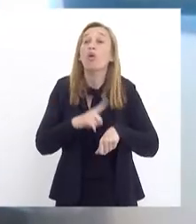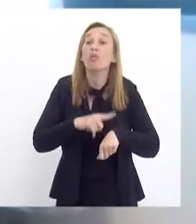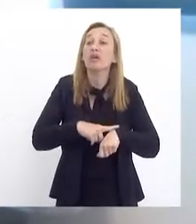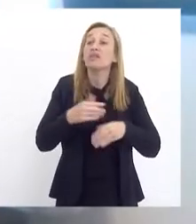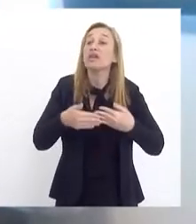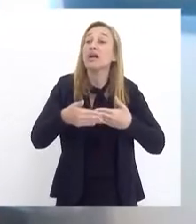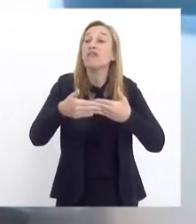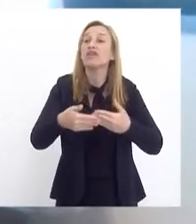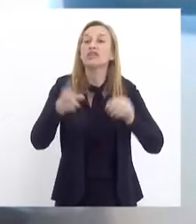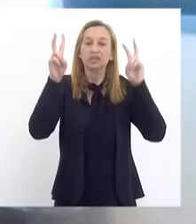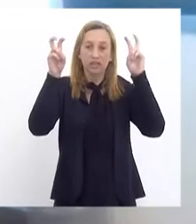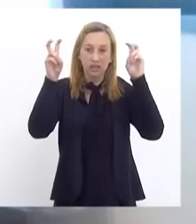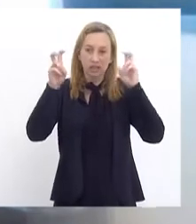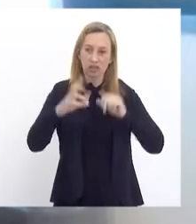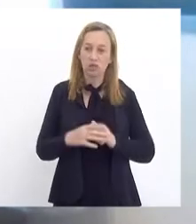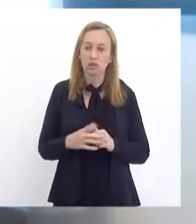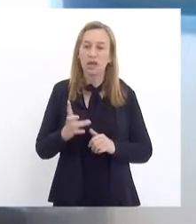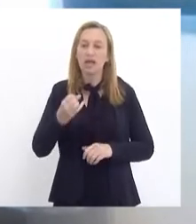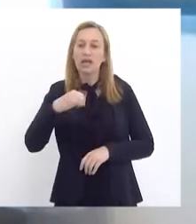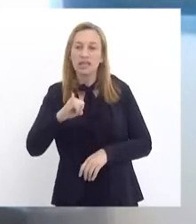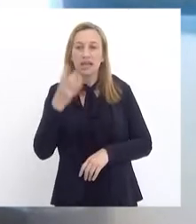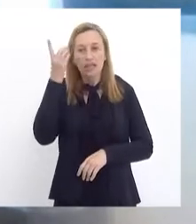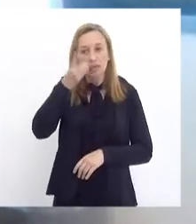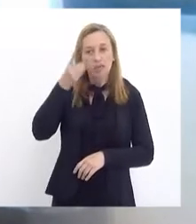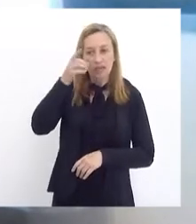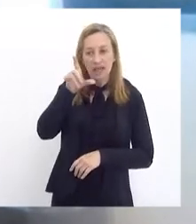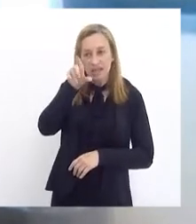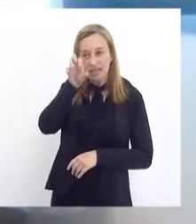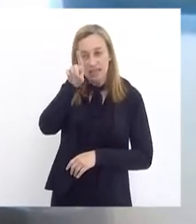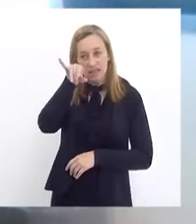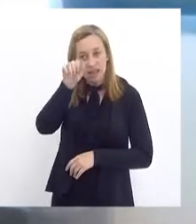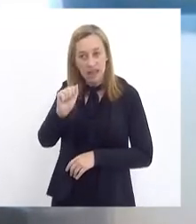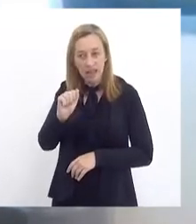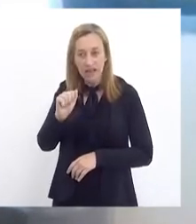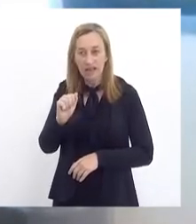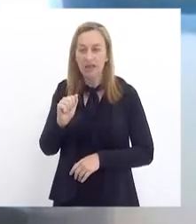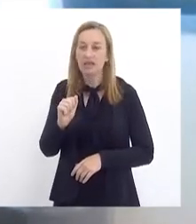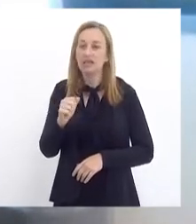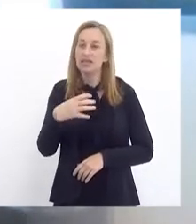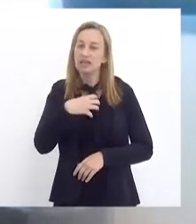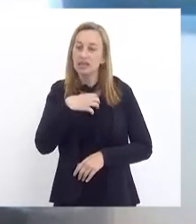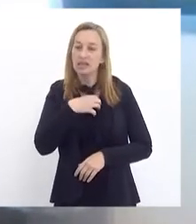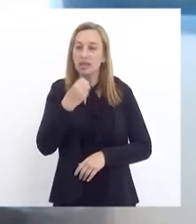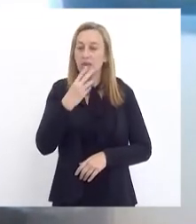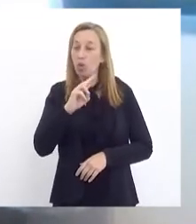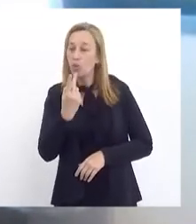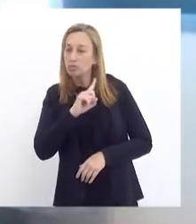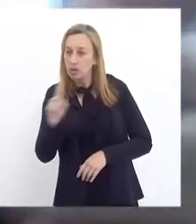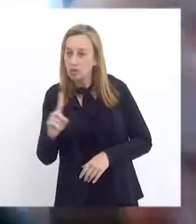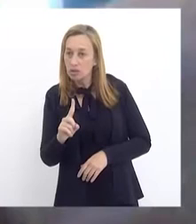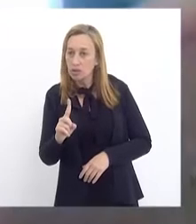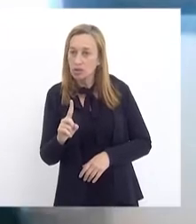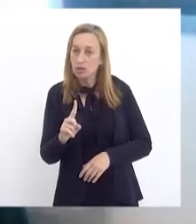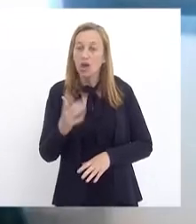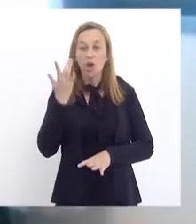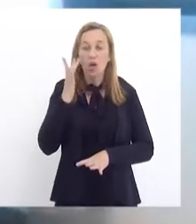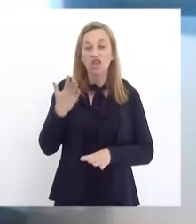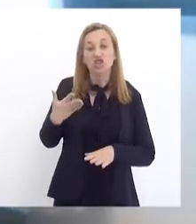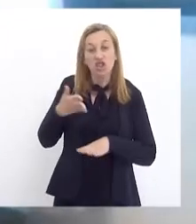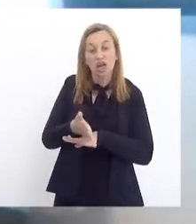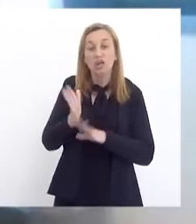avança nesse sentido, se a deputada Célia Jordão se sente ou não contemplada. Então, eu acho que tendo chegado